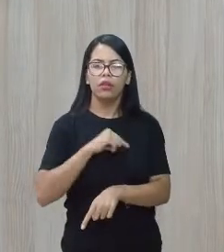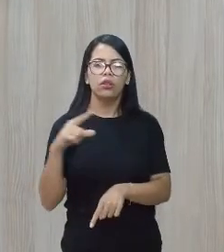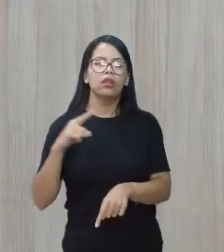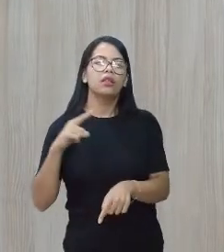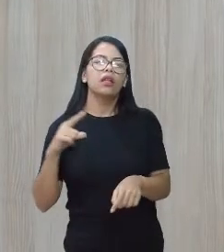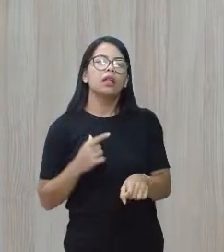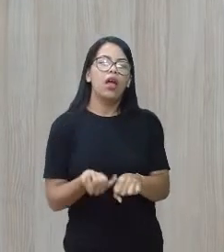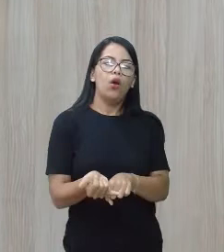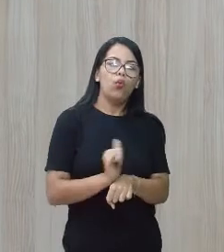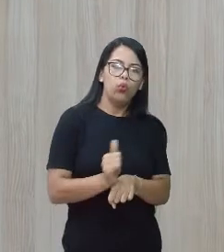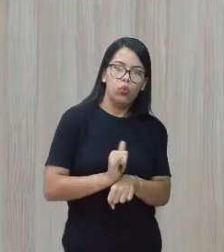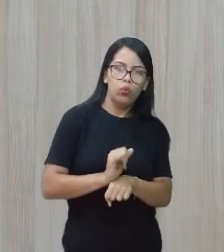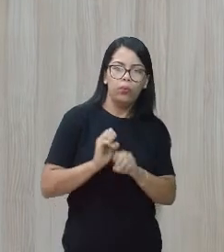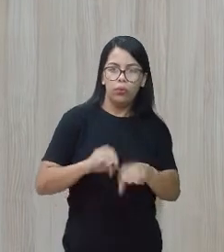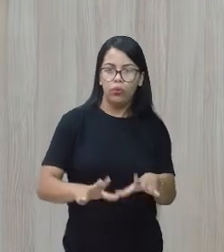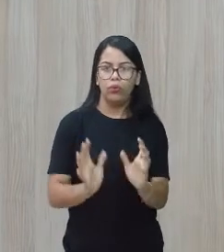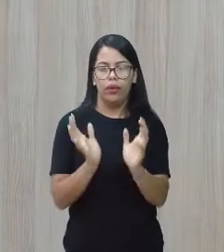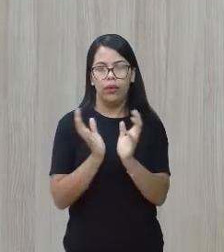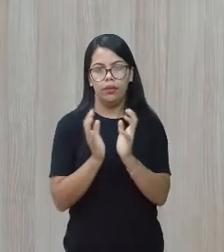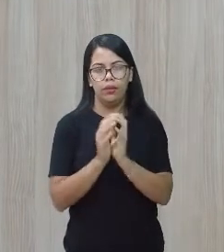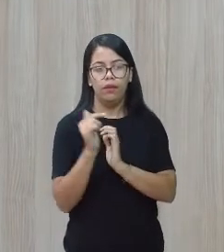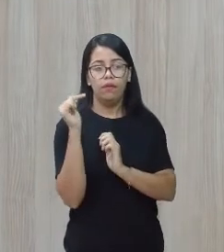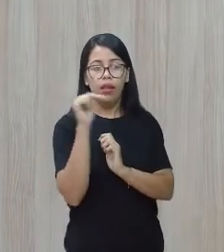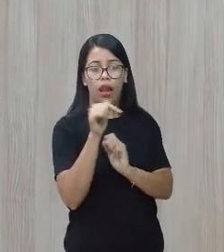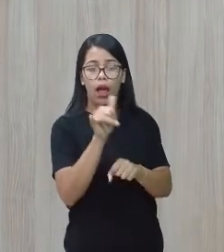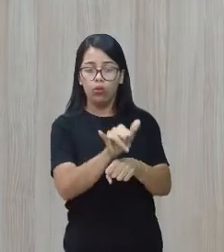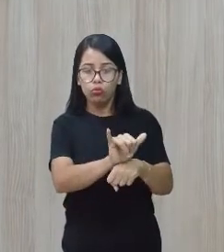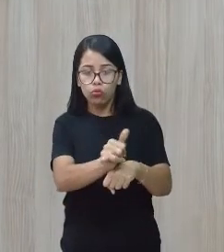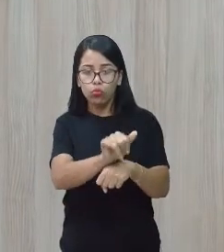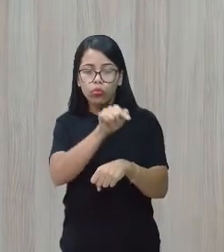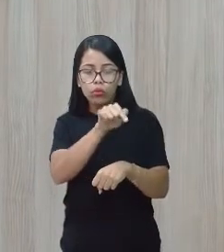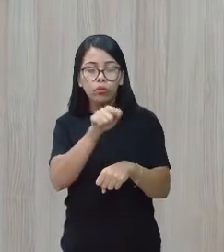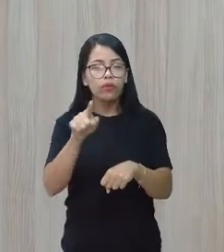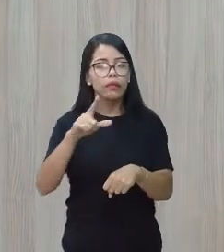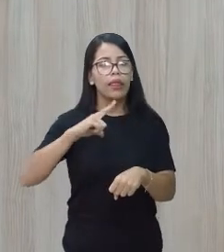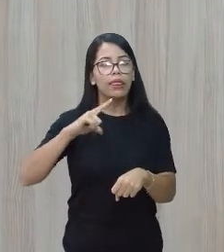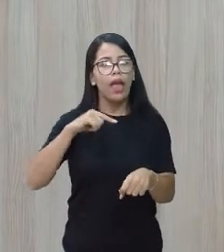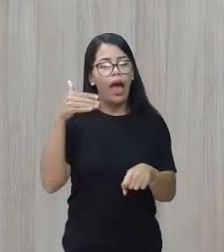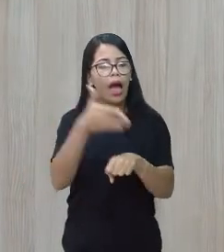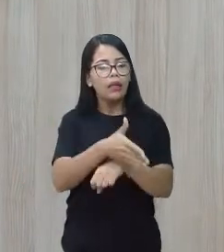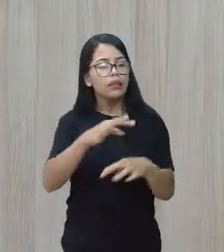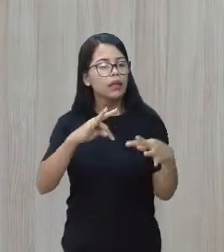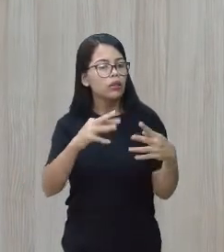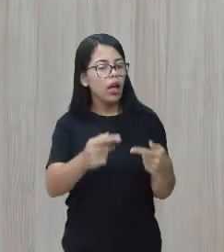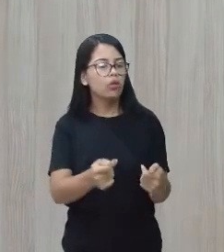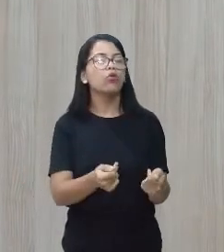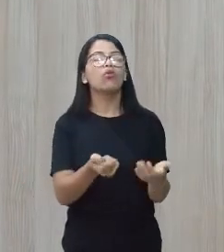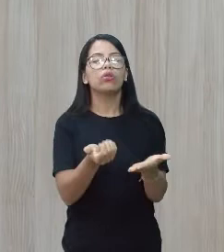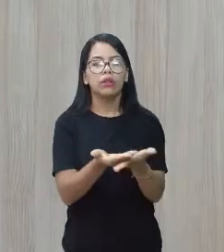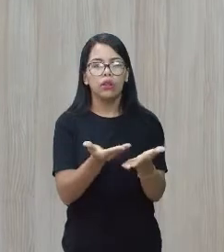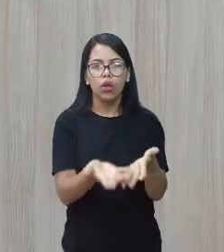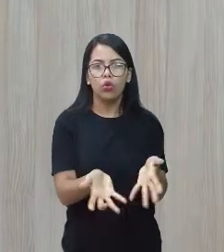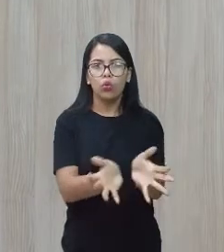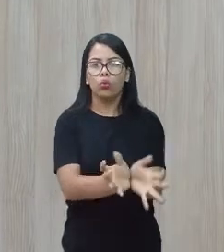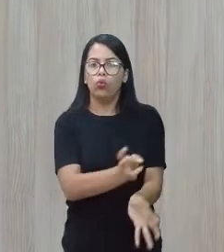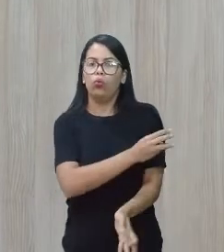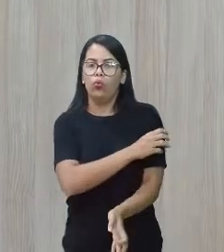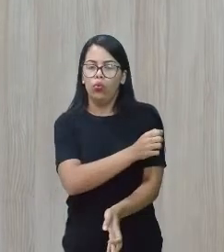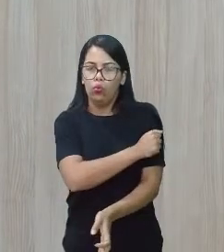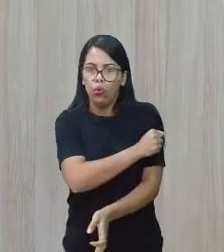do YouTube do Educa Recife. Lá você tem acesso a todas as aulas do 8º ano. Tem uma